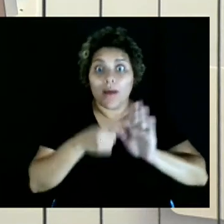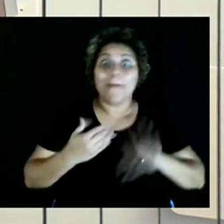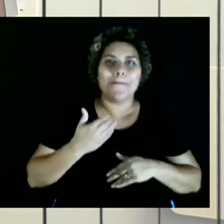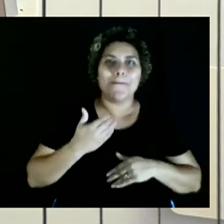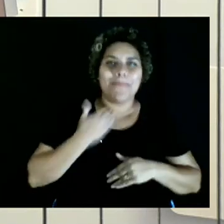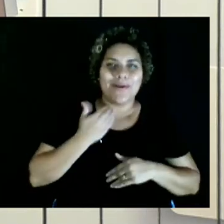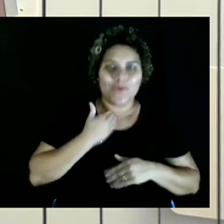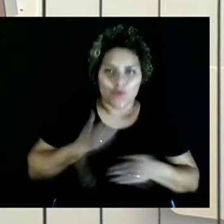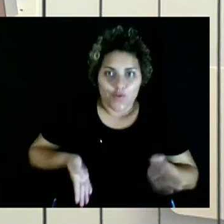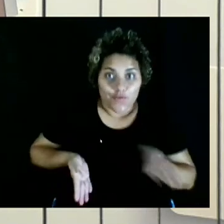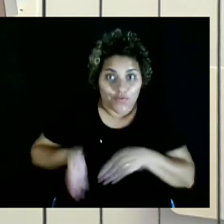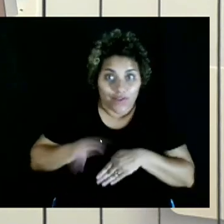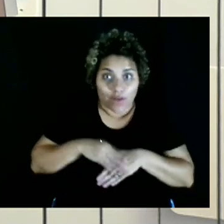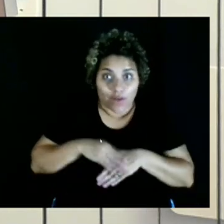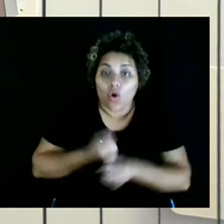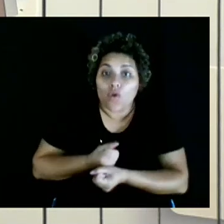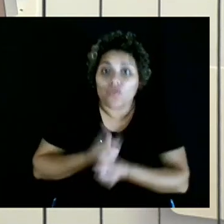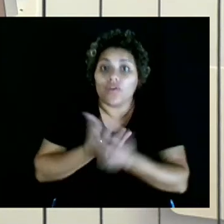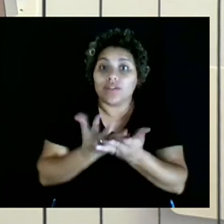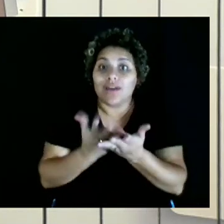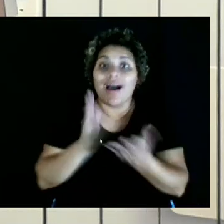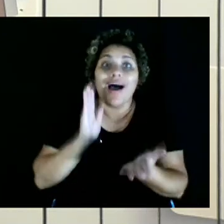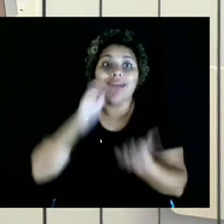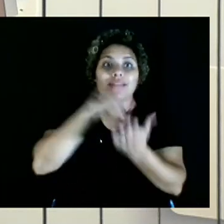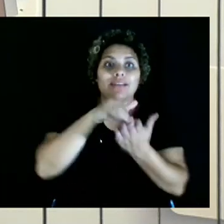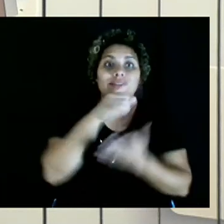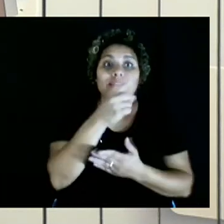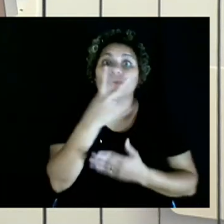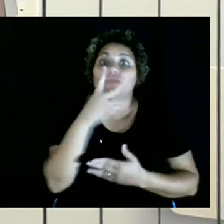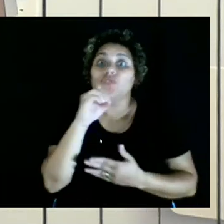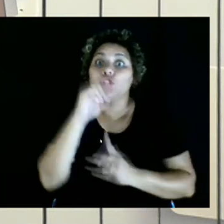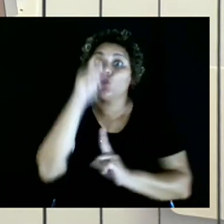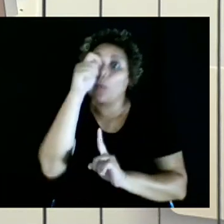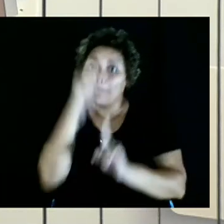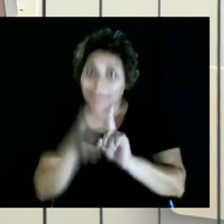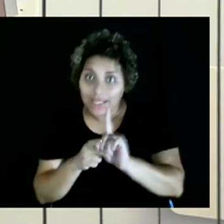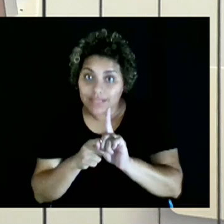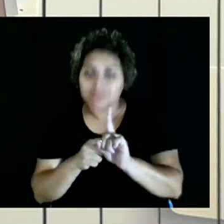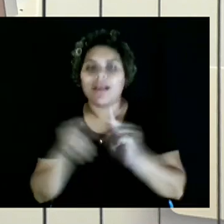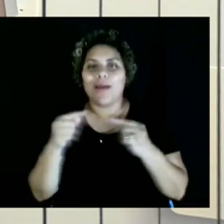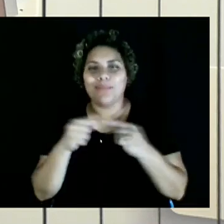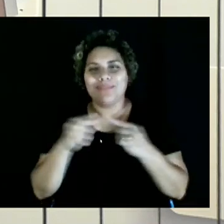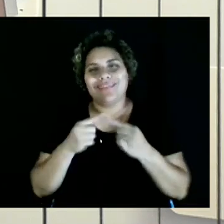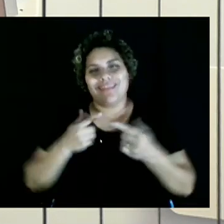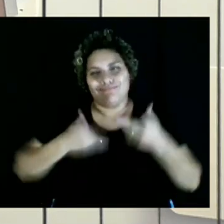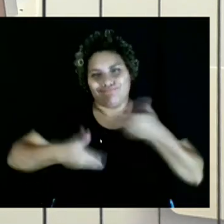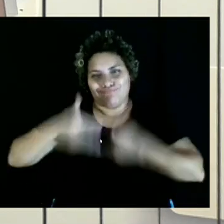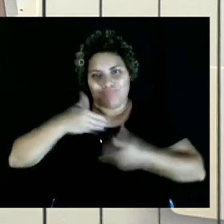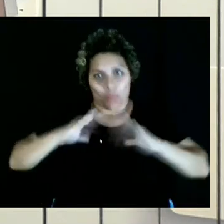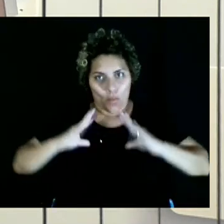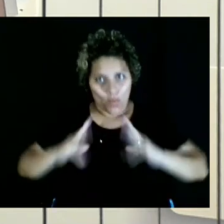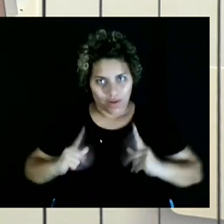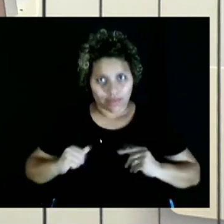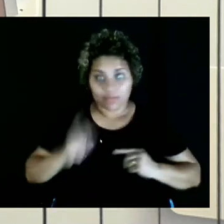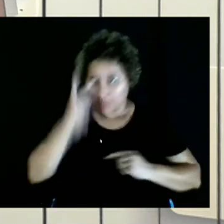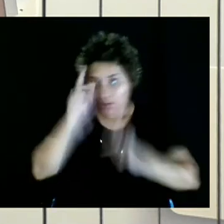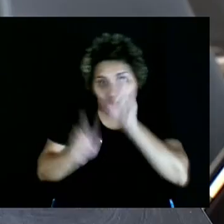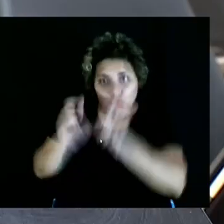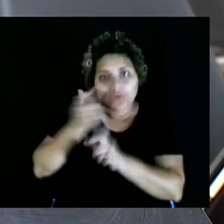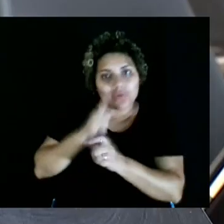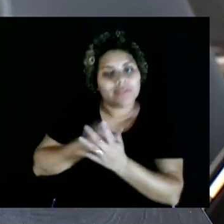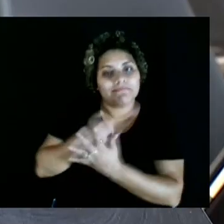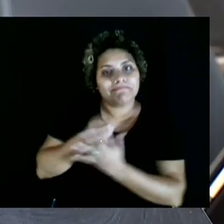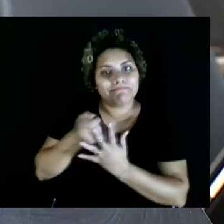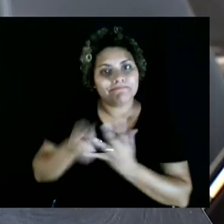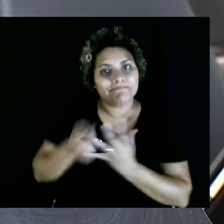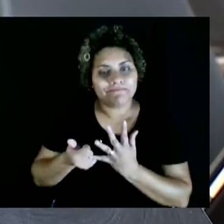até 120 unidades mensais do item de higiene aos beneficiados. O